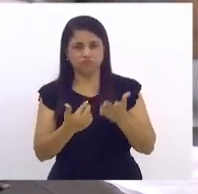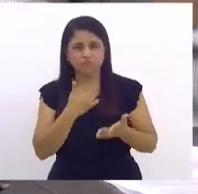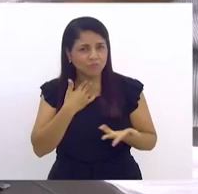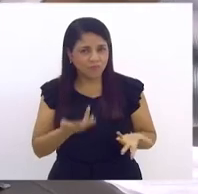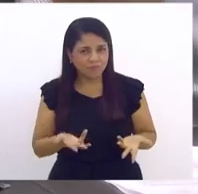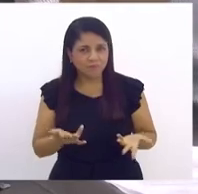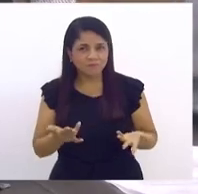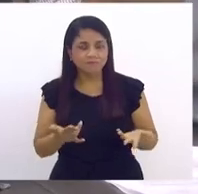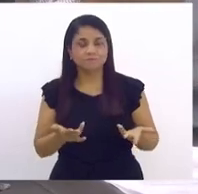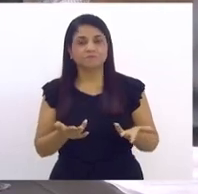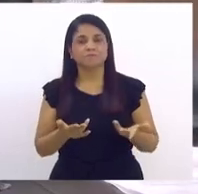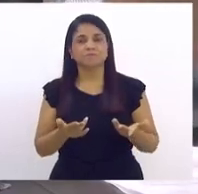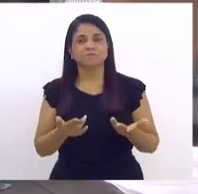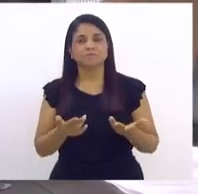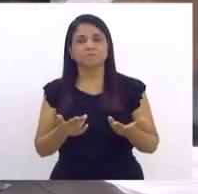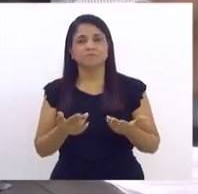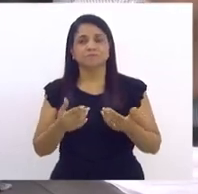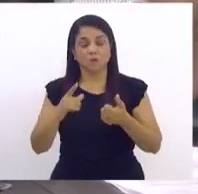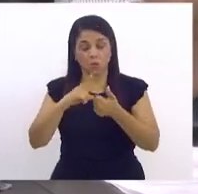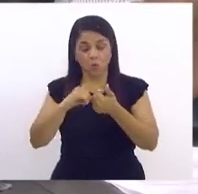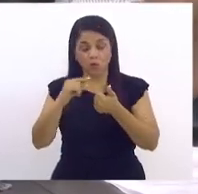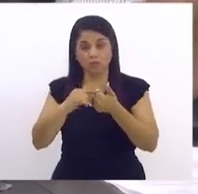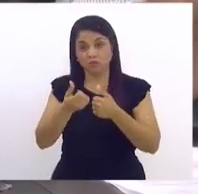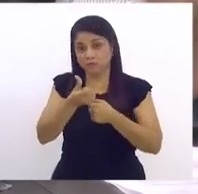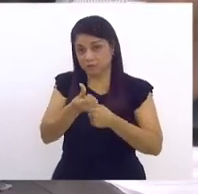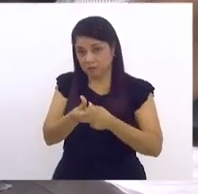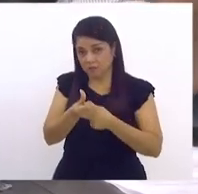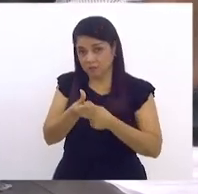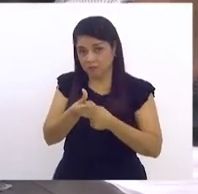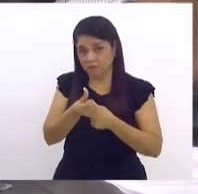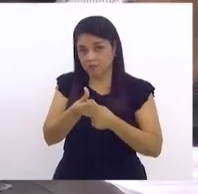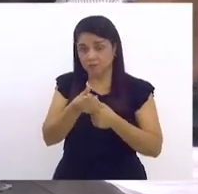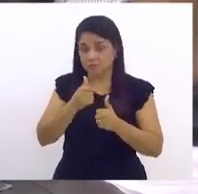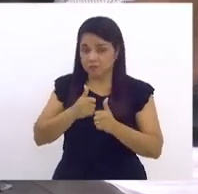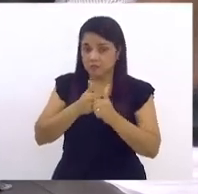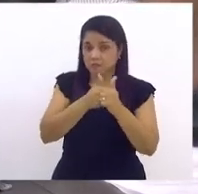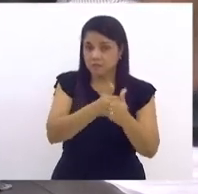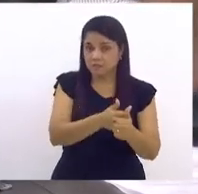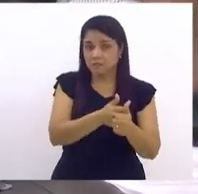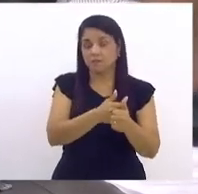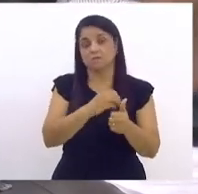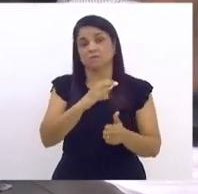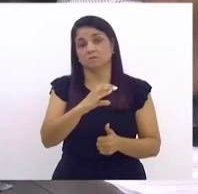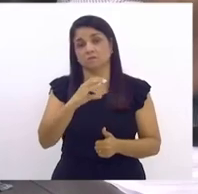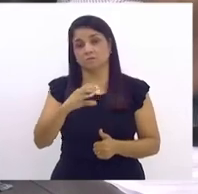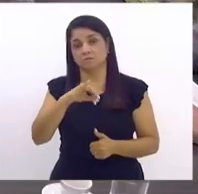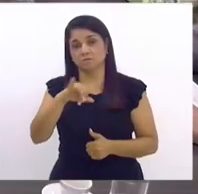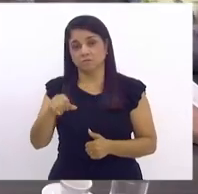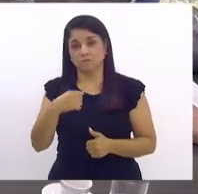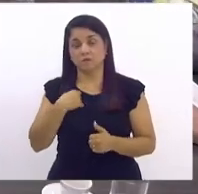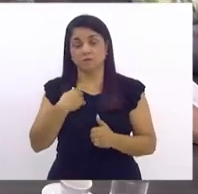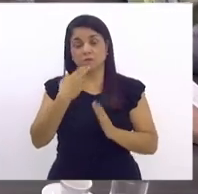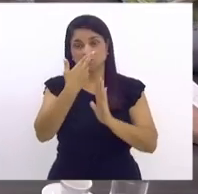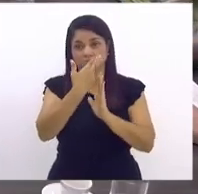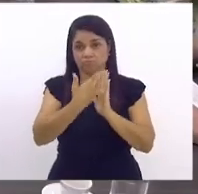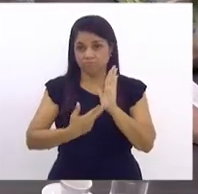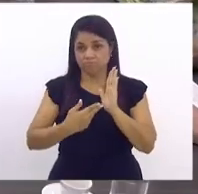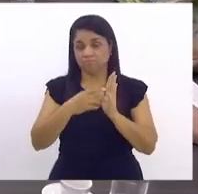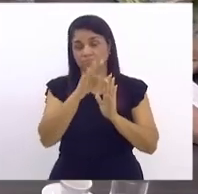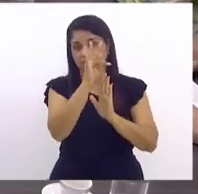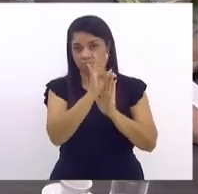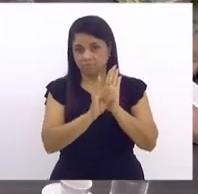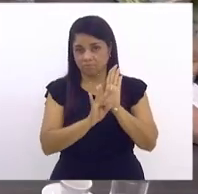Então, suprimir o artigo 6 para seguir a súmula da CCJ. Projeto de minha relatoria, já dialoguei aqui com o